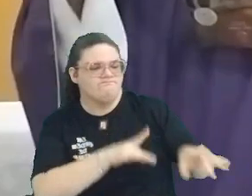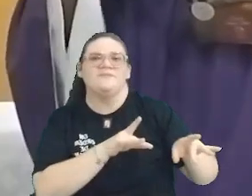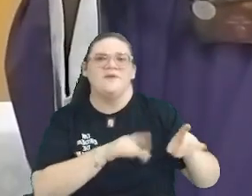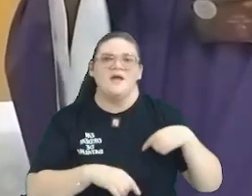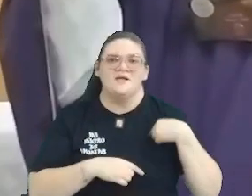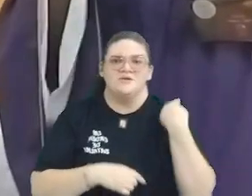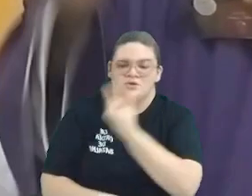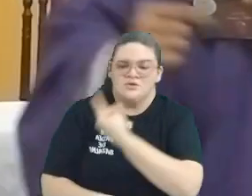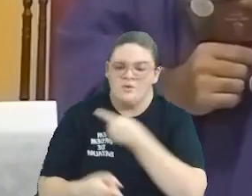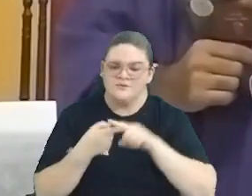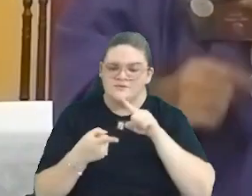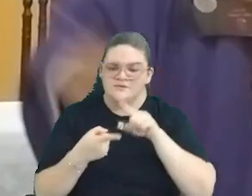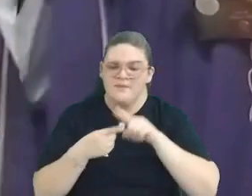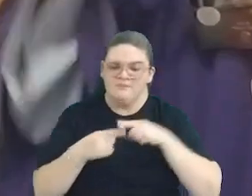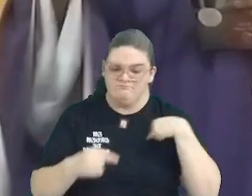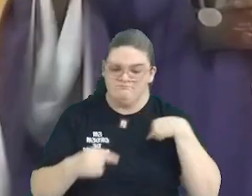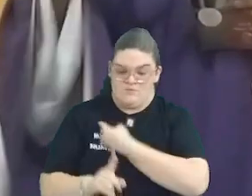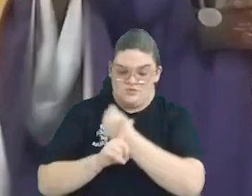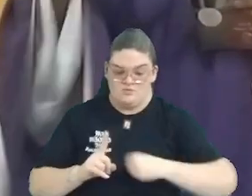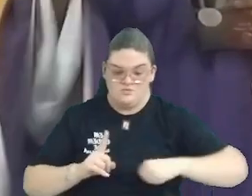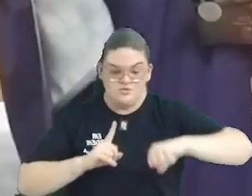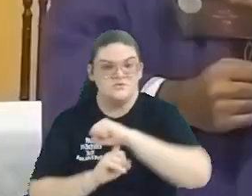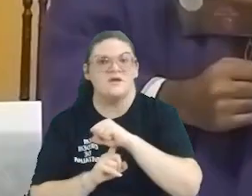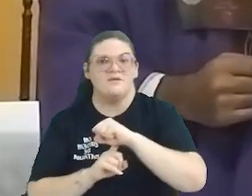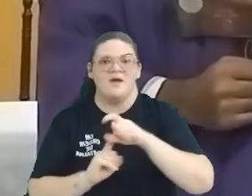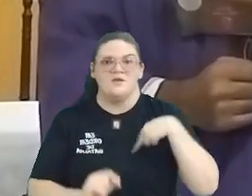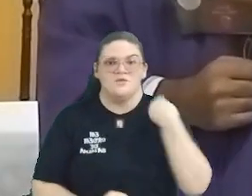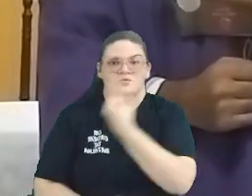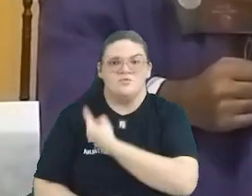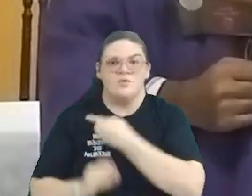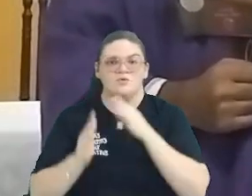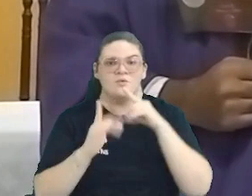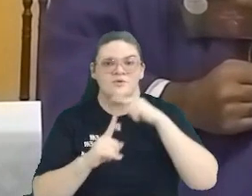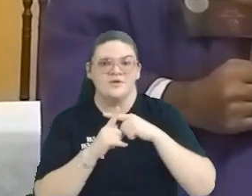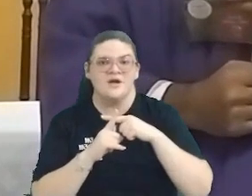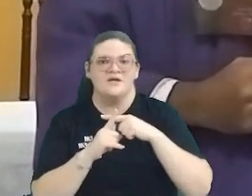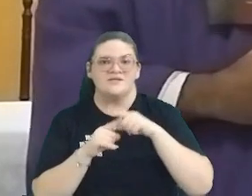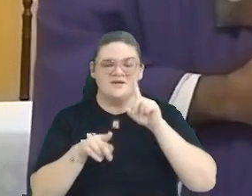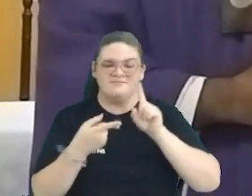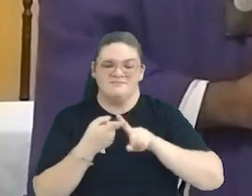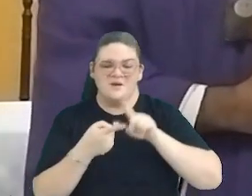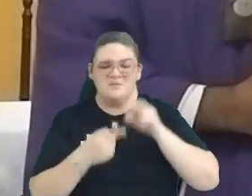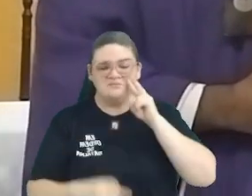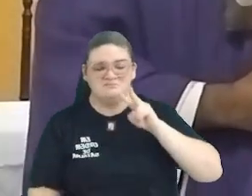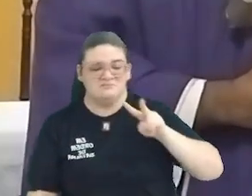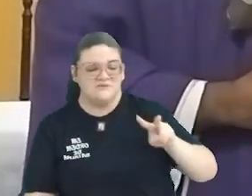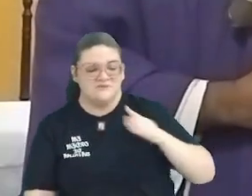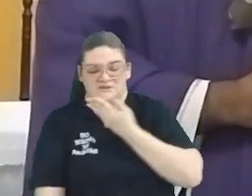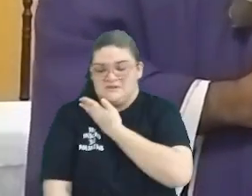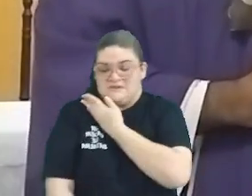nós também como sociedade, nós também como igreja, muitas vezes temos um olhar de preconceito e